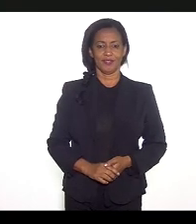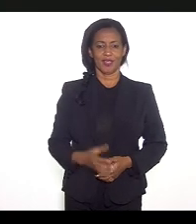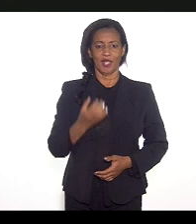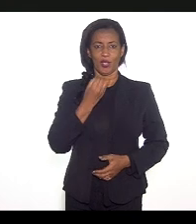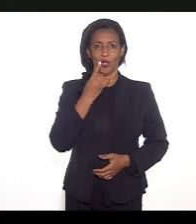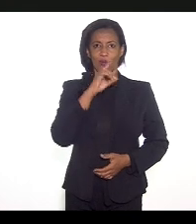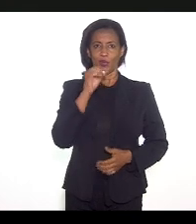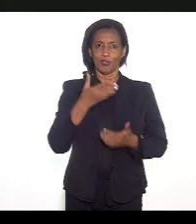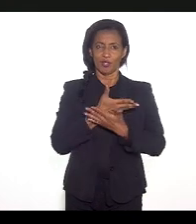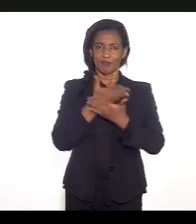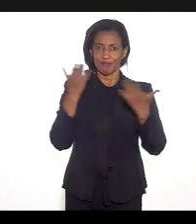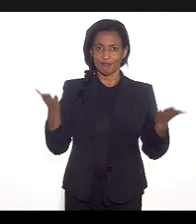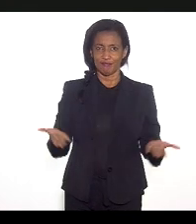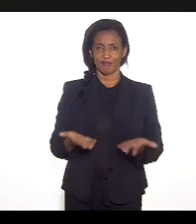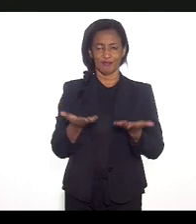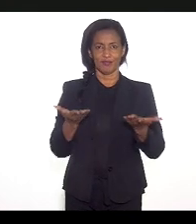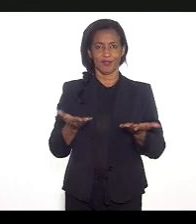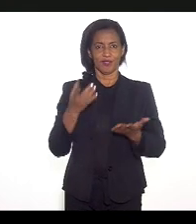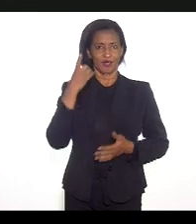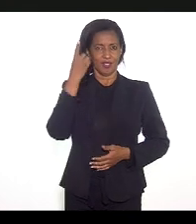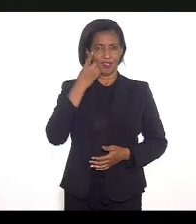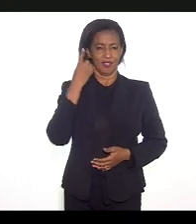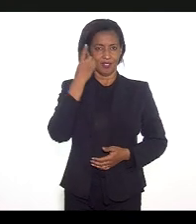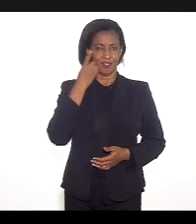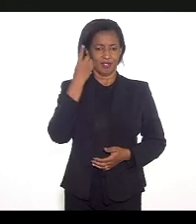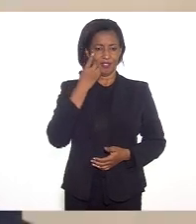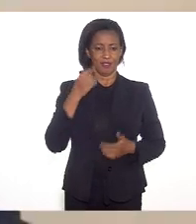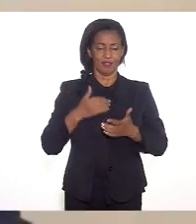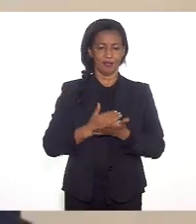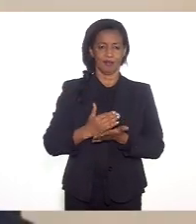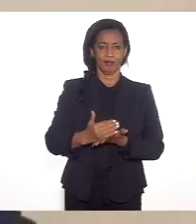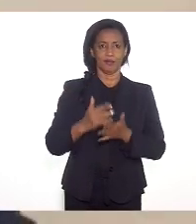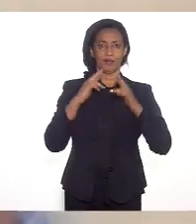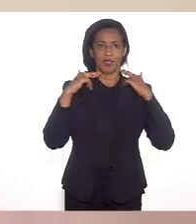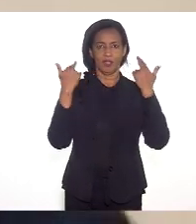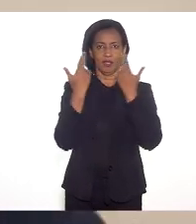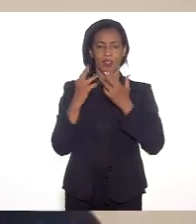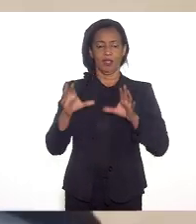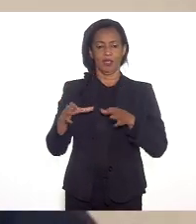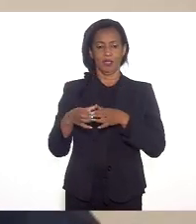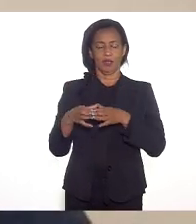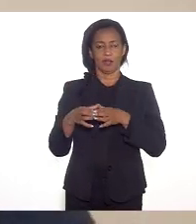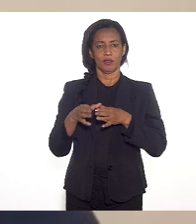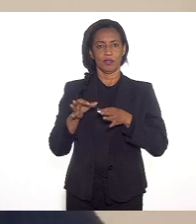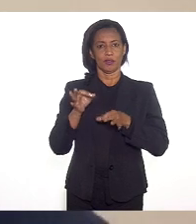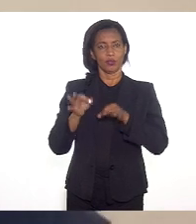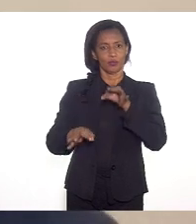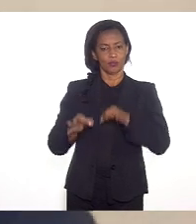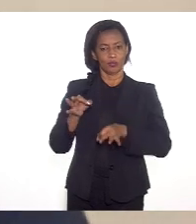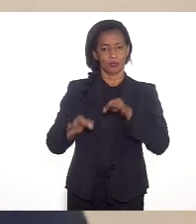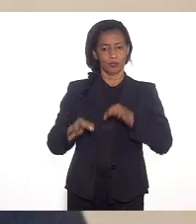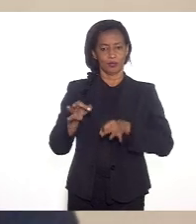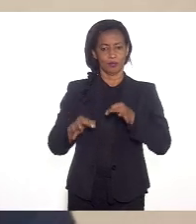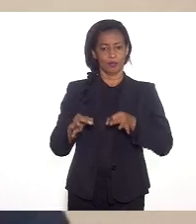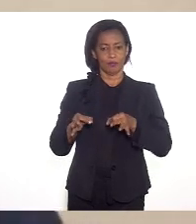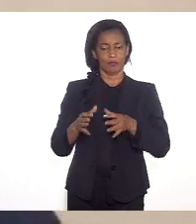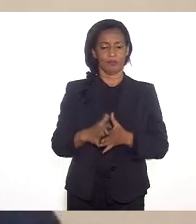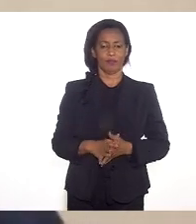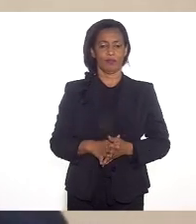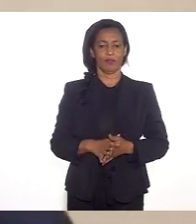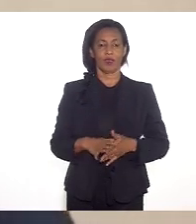Bom dia, senhoras e senhores, deputados e deputadas. Damos início a mais uma reunião da Comissão de Constituição e Justiça. Saudar aqui o